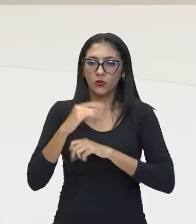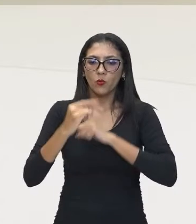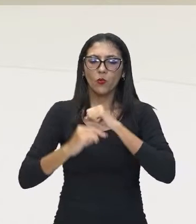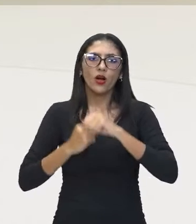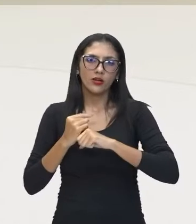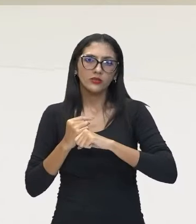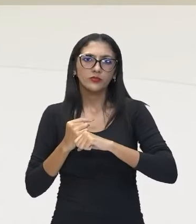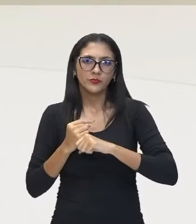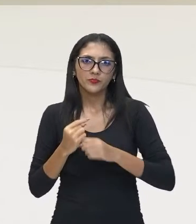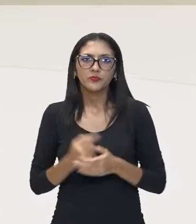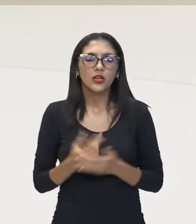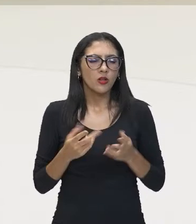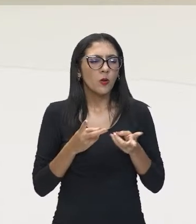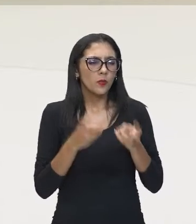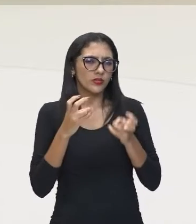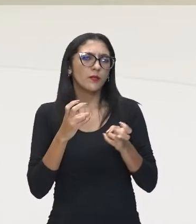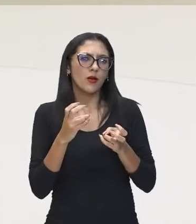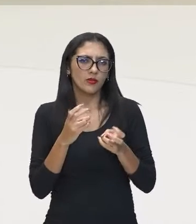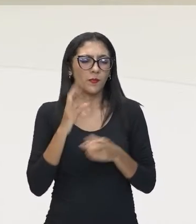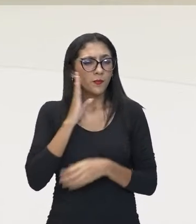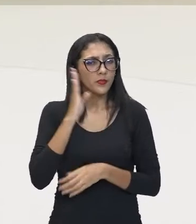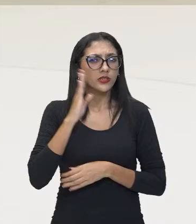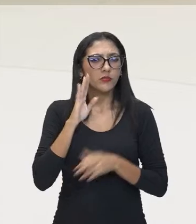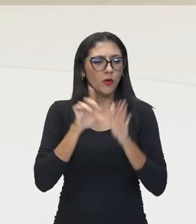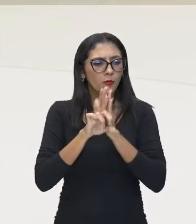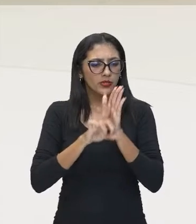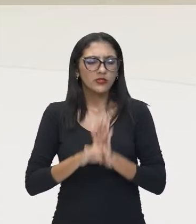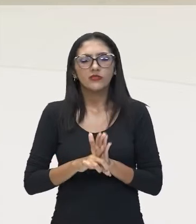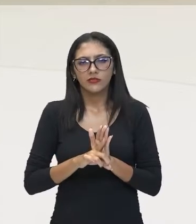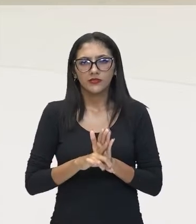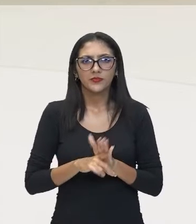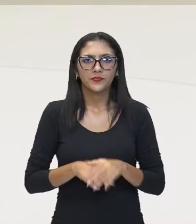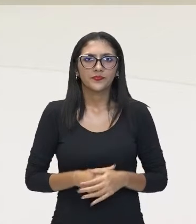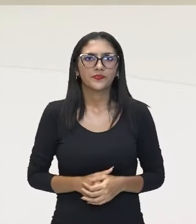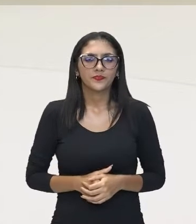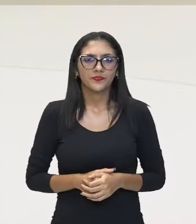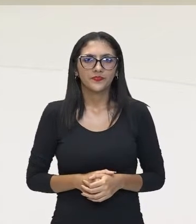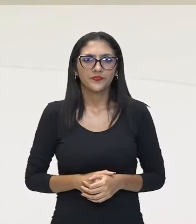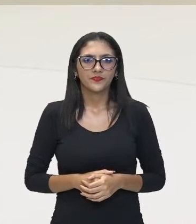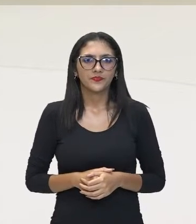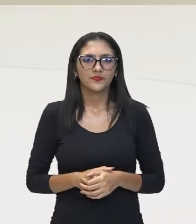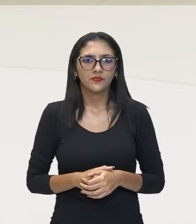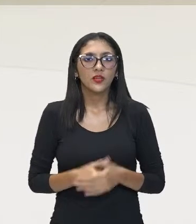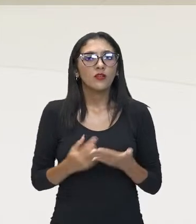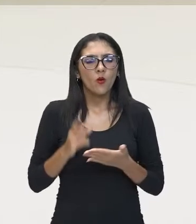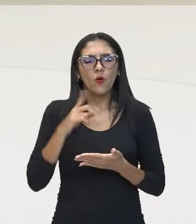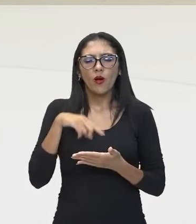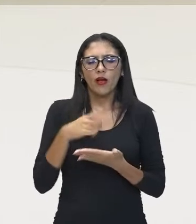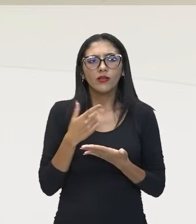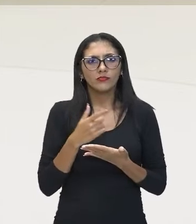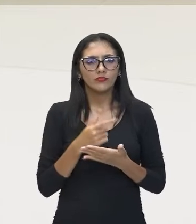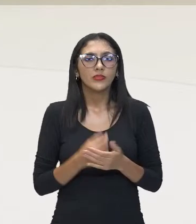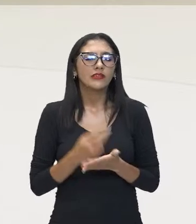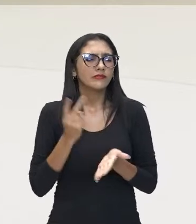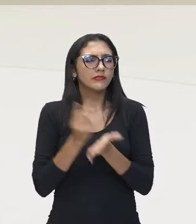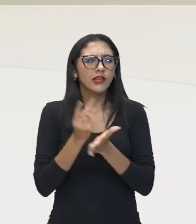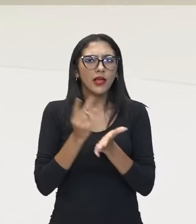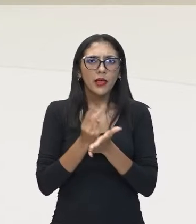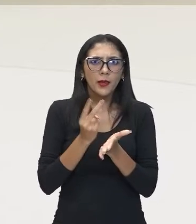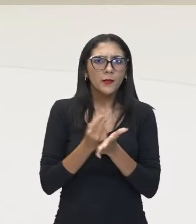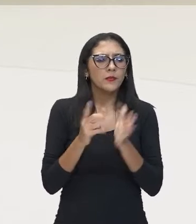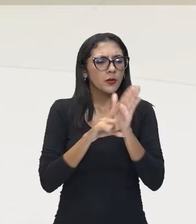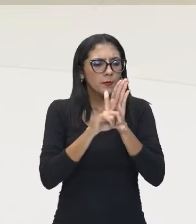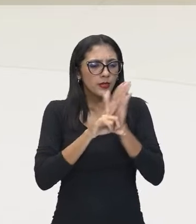das pesquisas que a Marie realizou. Bom, a Marie costumava trabalhar no porão cedido